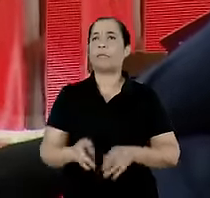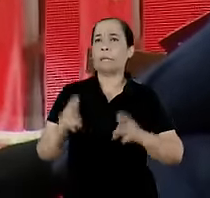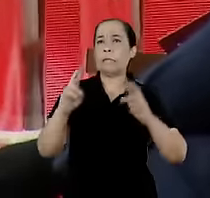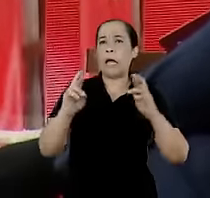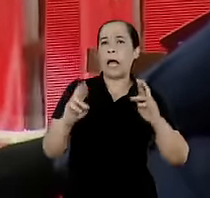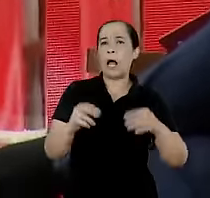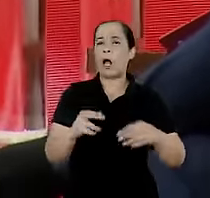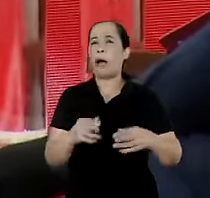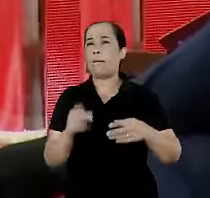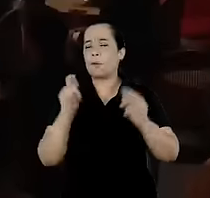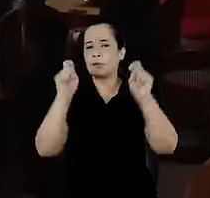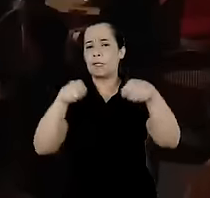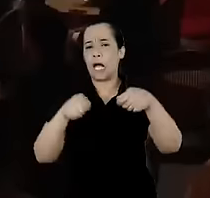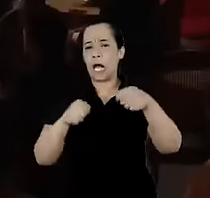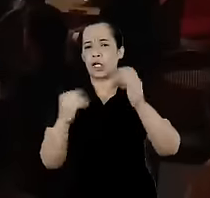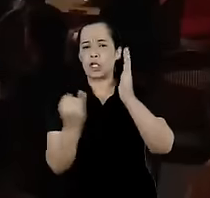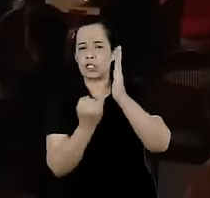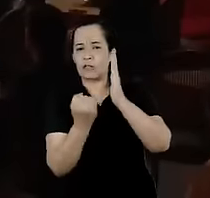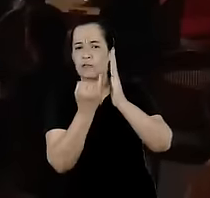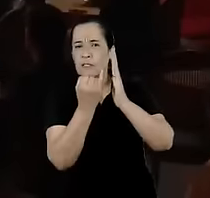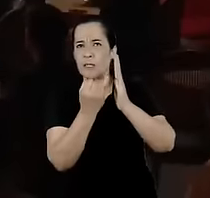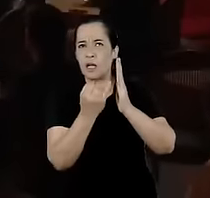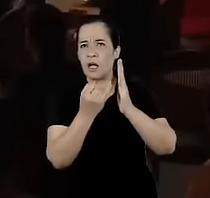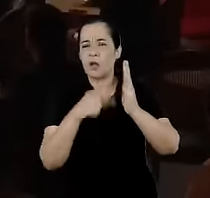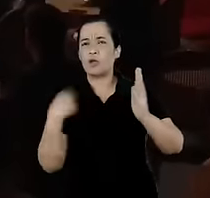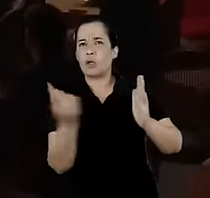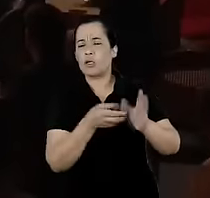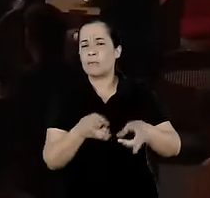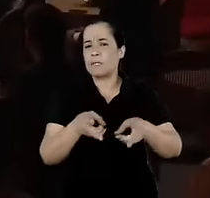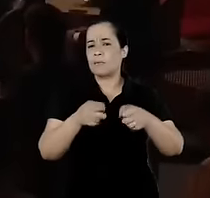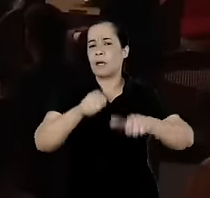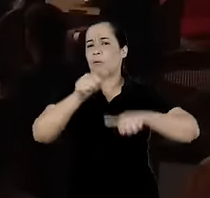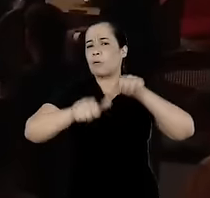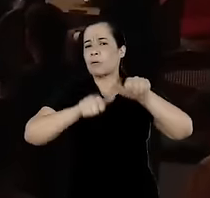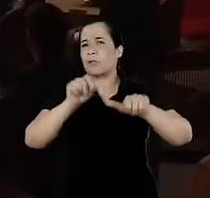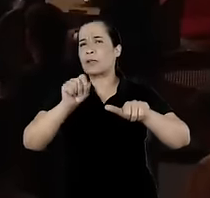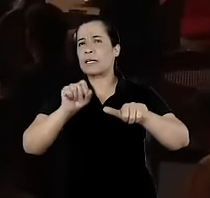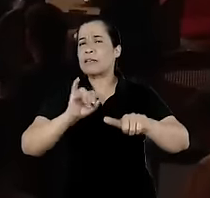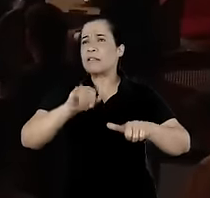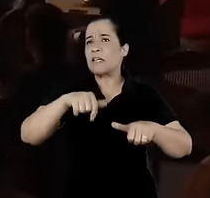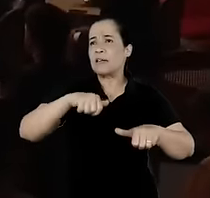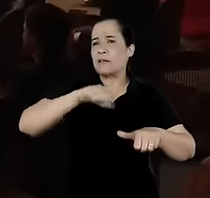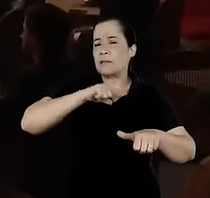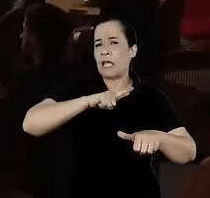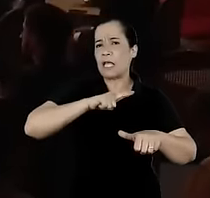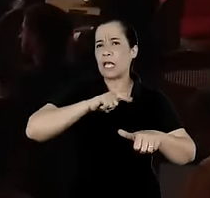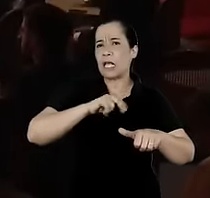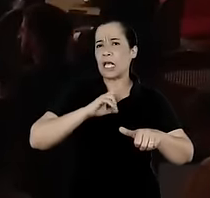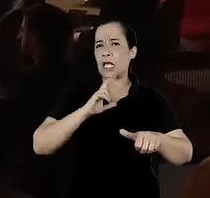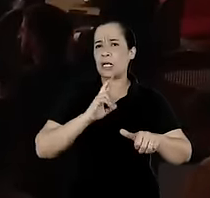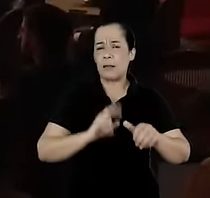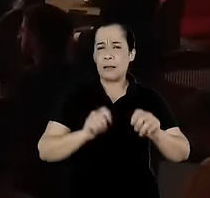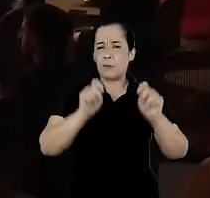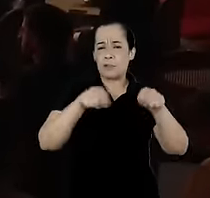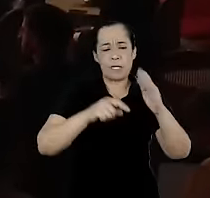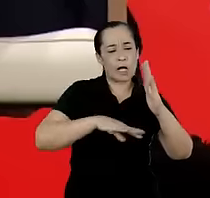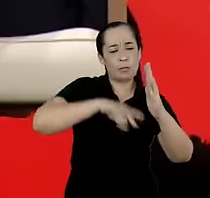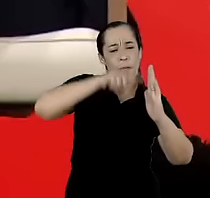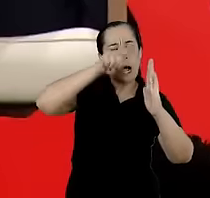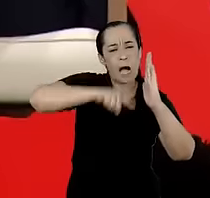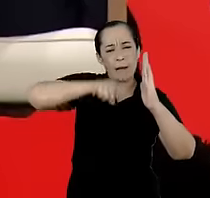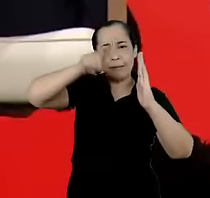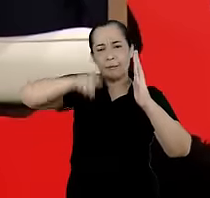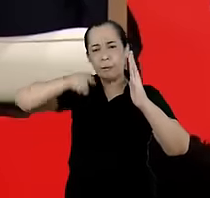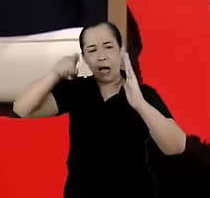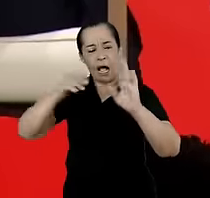alterada Qual é o tipo de alteração que a gente tá vendo se tem um efeito nas variáveis vamos dizer assim macroeconômicos curva de juros implícita